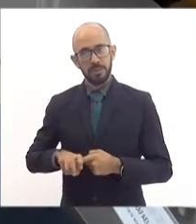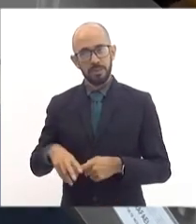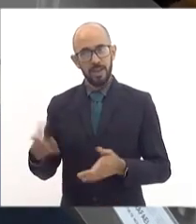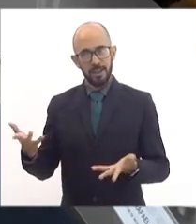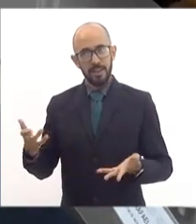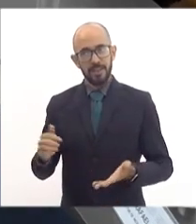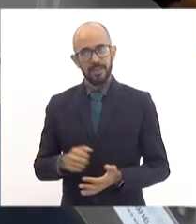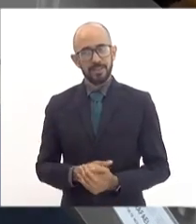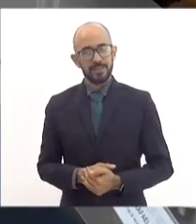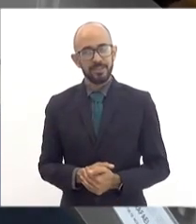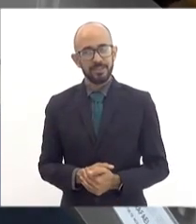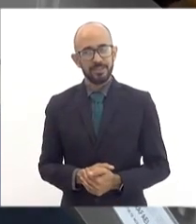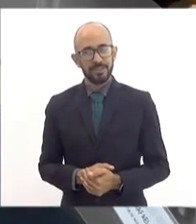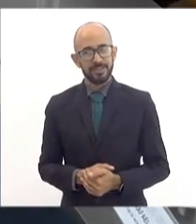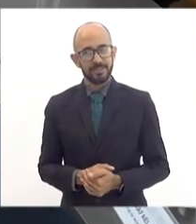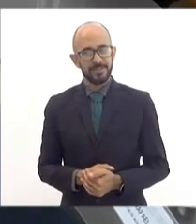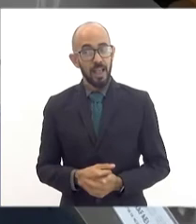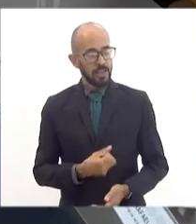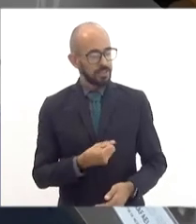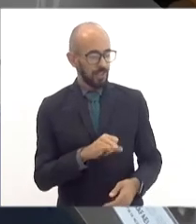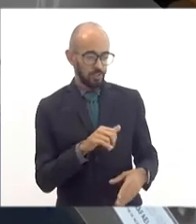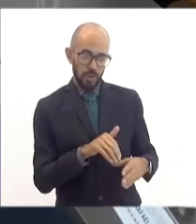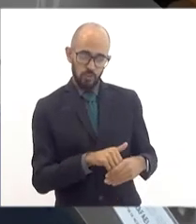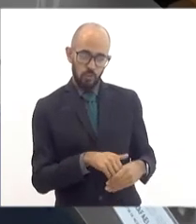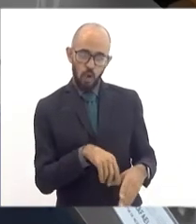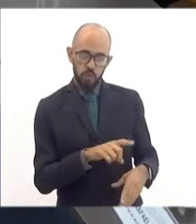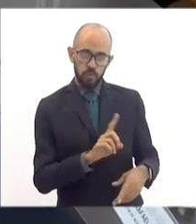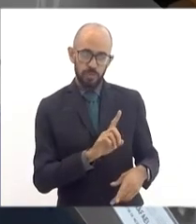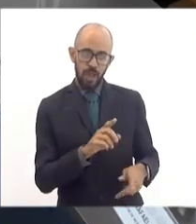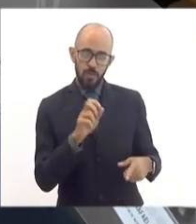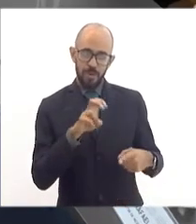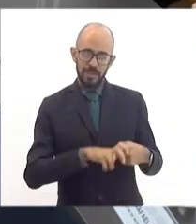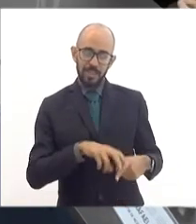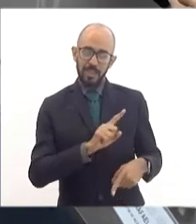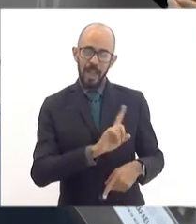Imagine se tivesse. É, Luiz, se ele tivesse voto, não sentava, não.